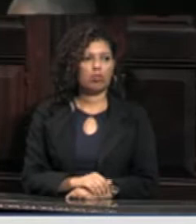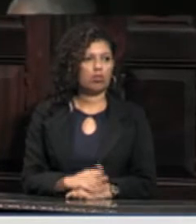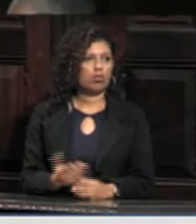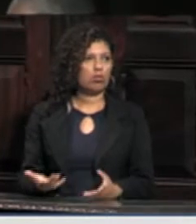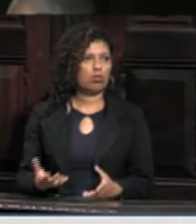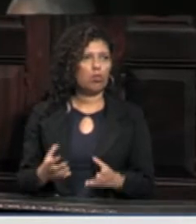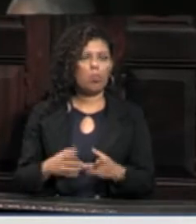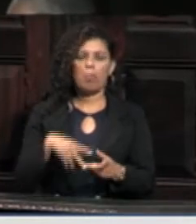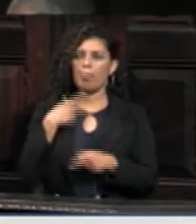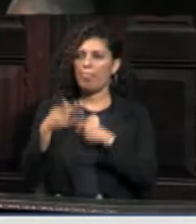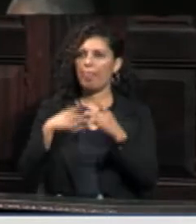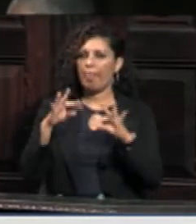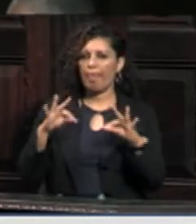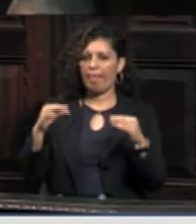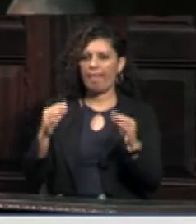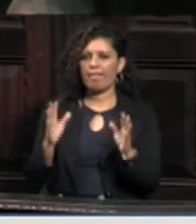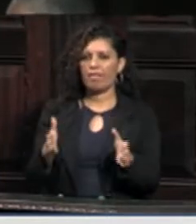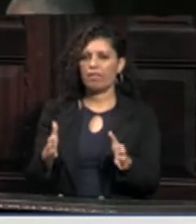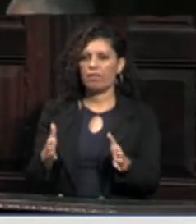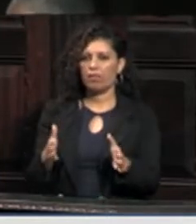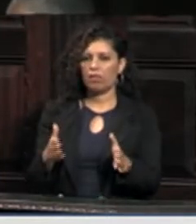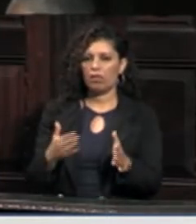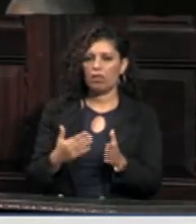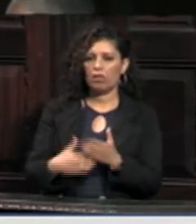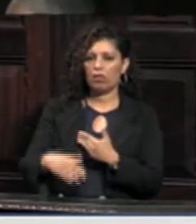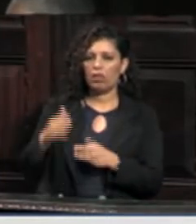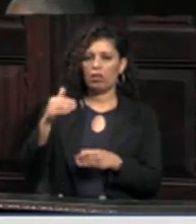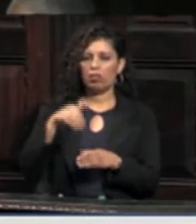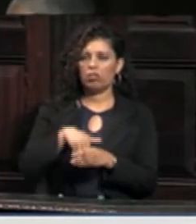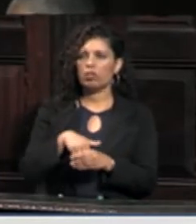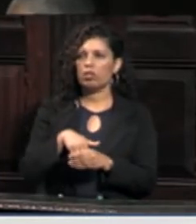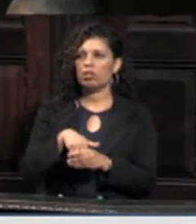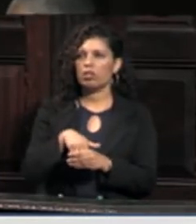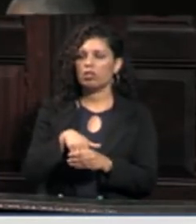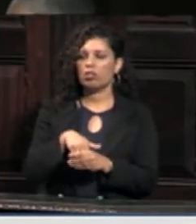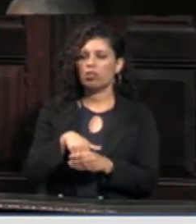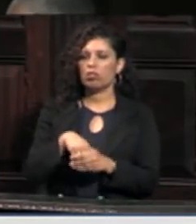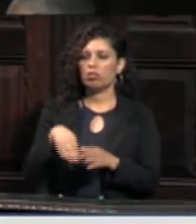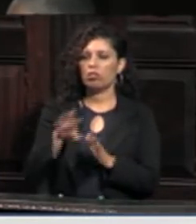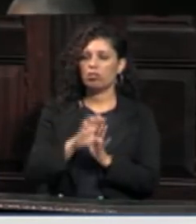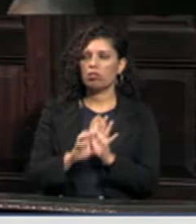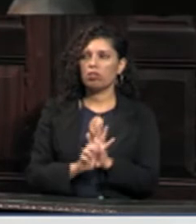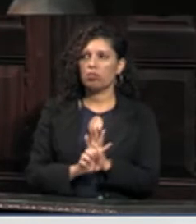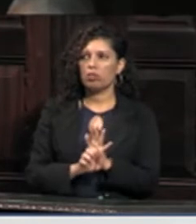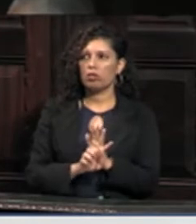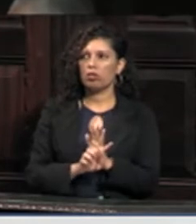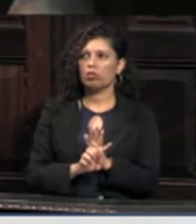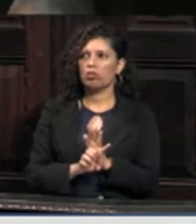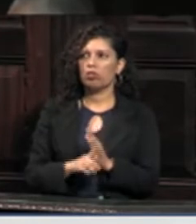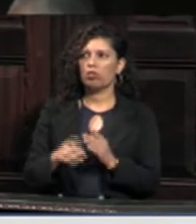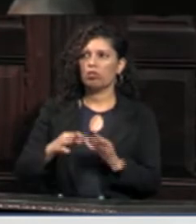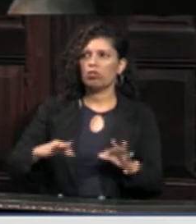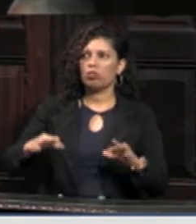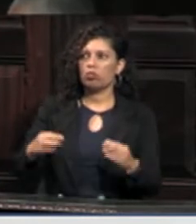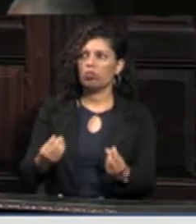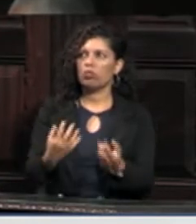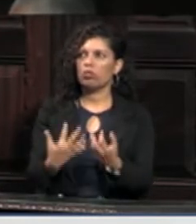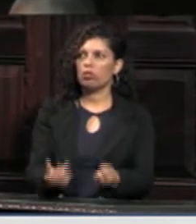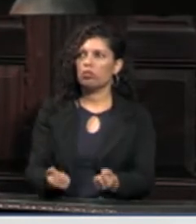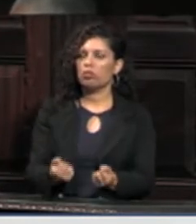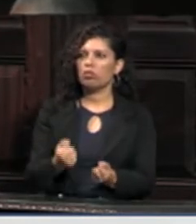Com os pareceres emitidos, em votação, a emenda da Comissão de Justiça. Os senhores que aprovam a emenda como